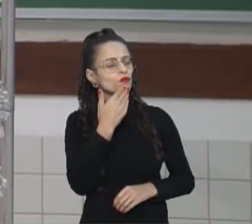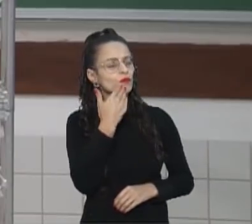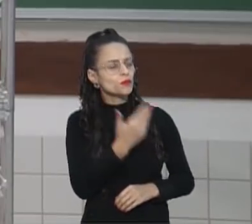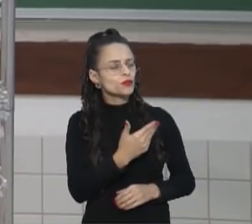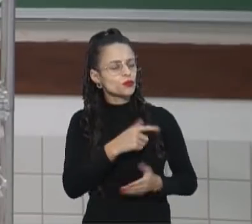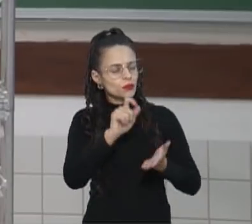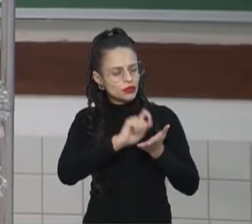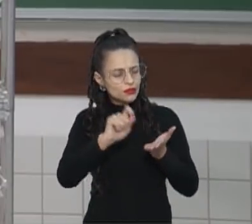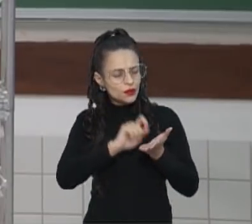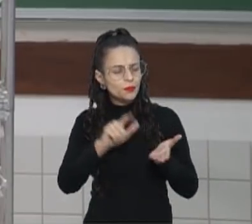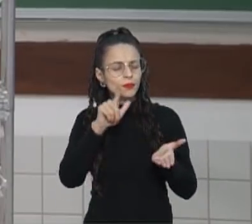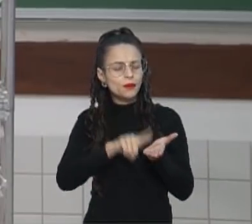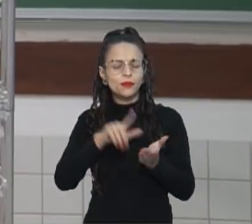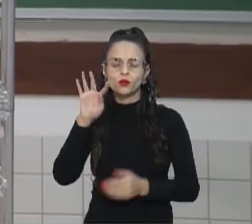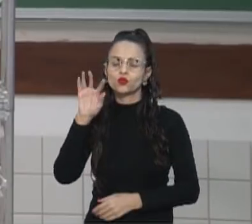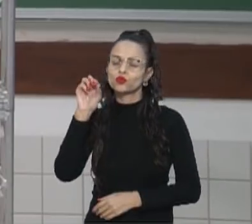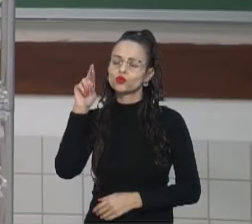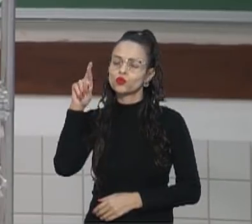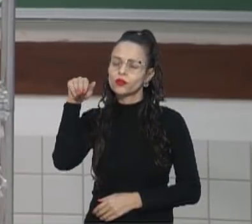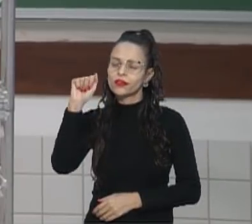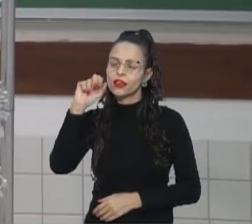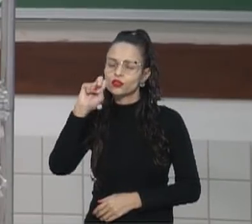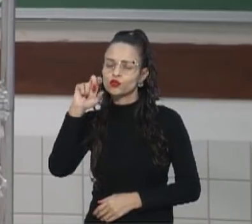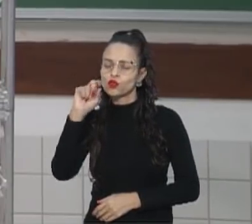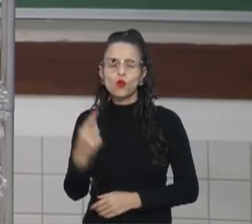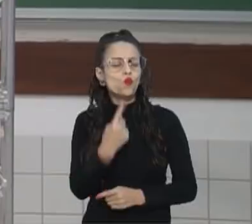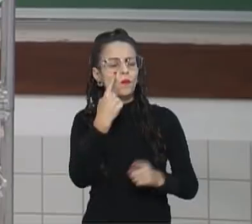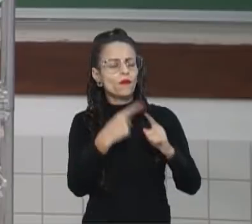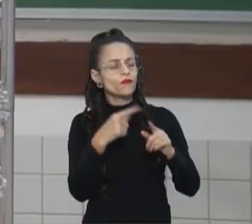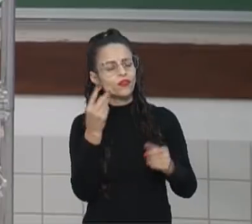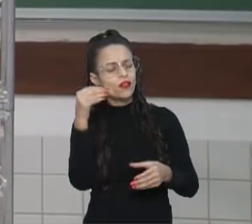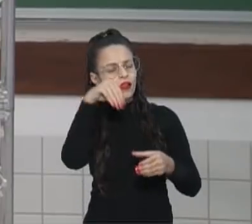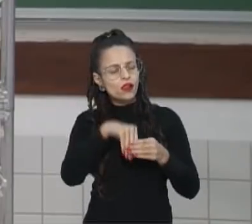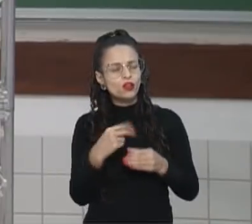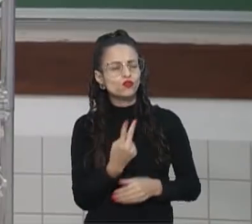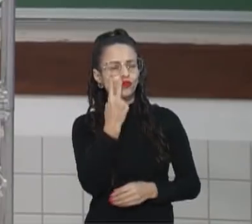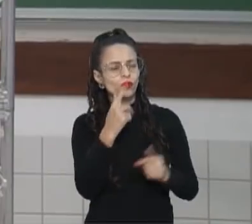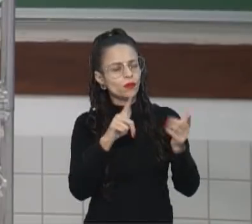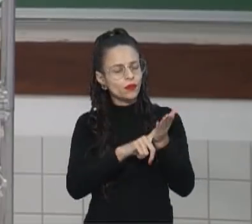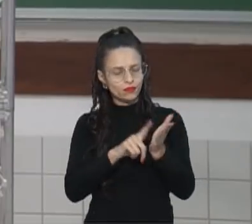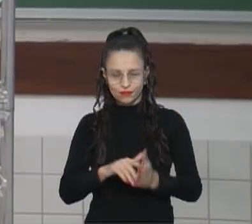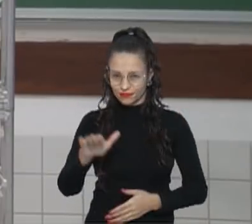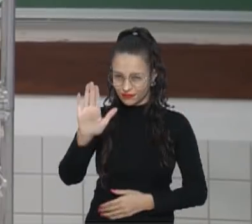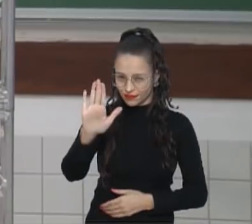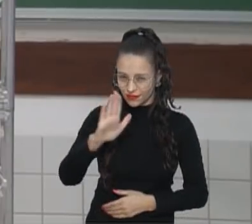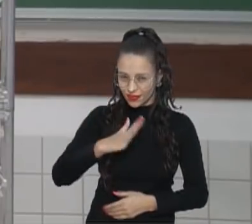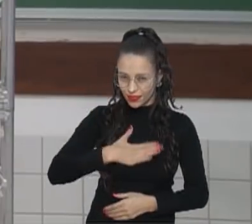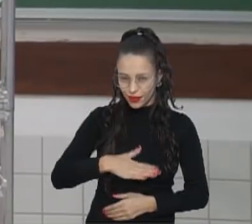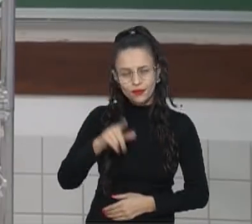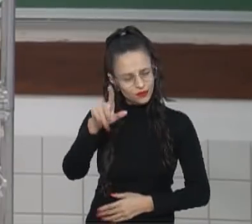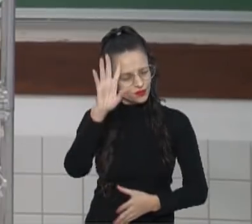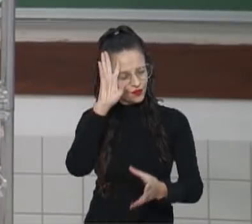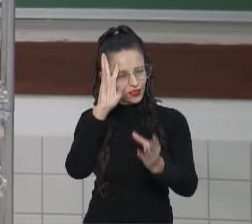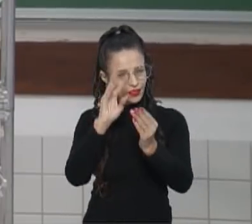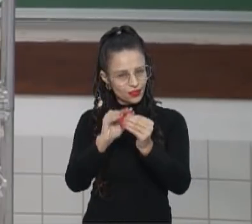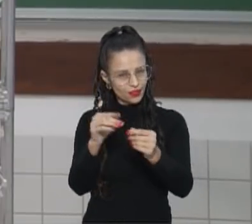papel de tornassol somente uma vez. E você está pondo 2 papéis. Calma, você já vai entender